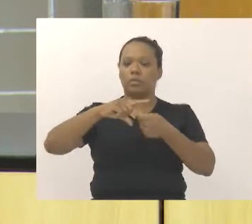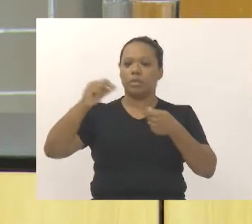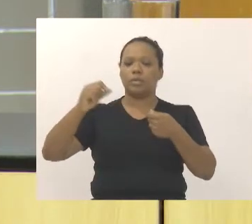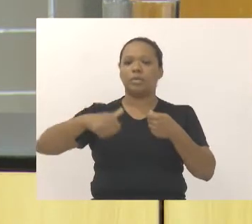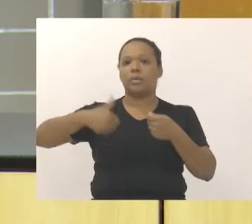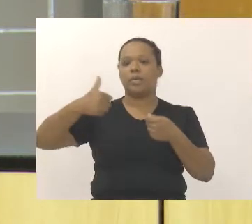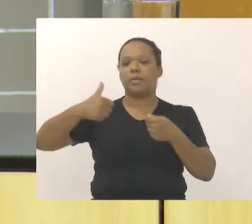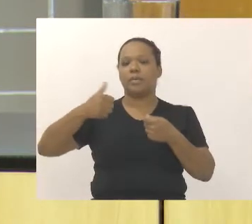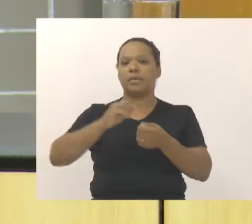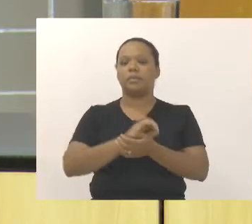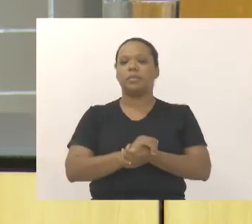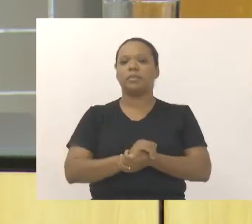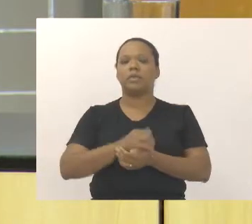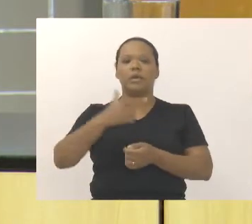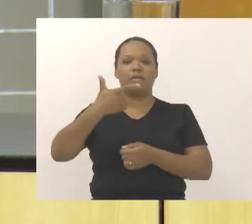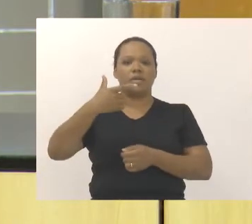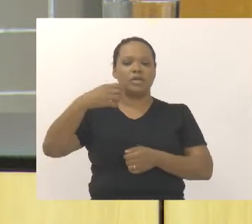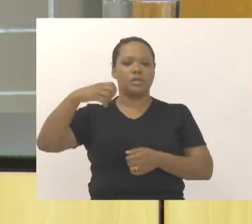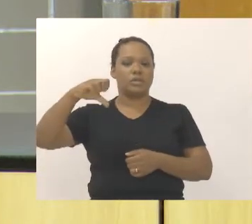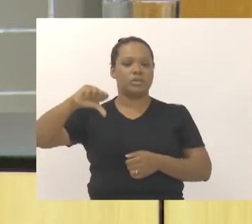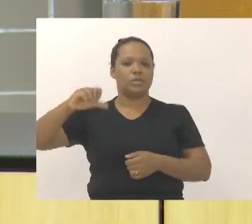Legislativo número